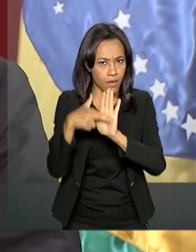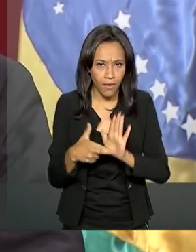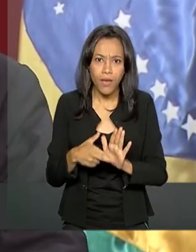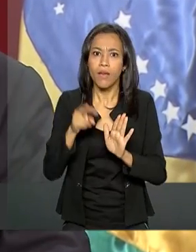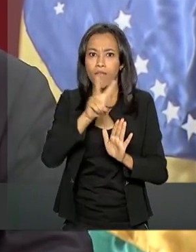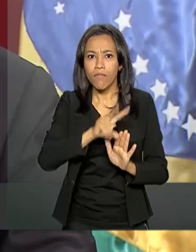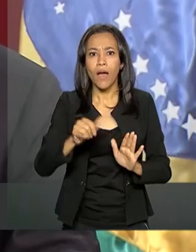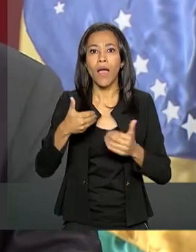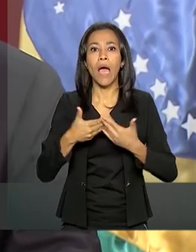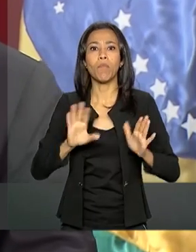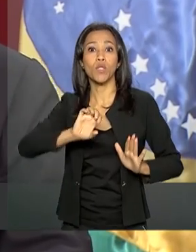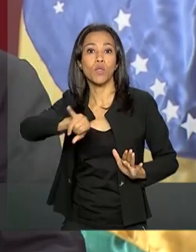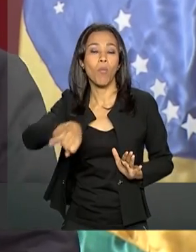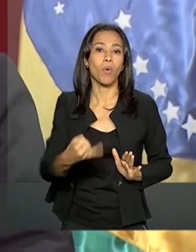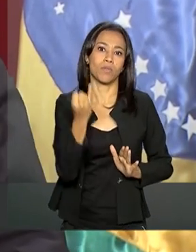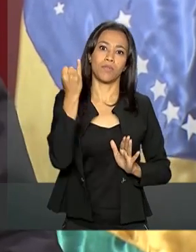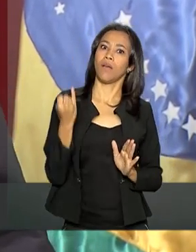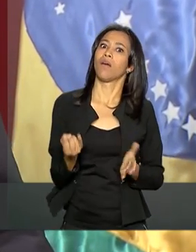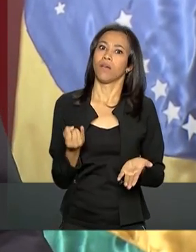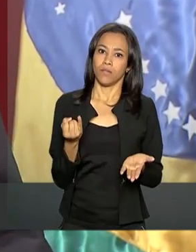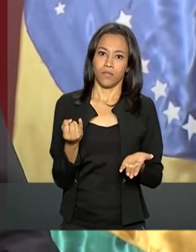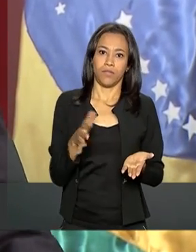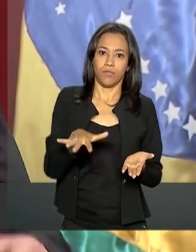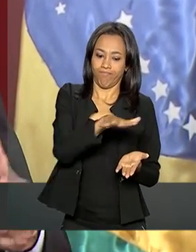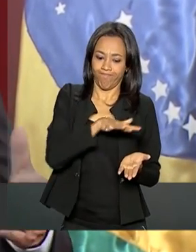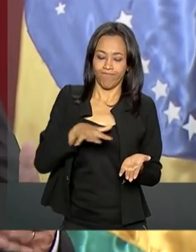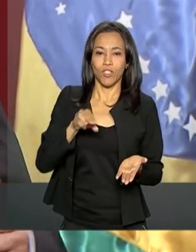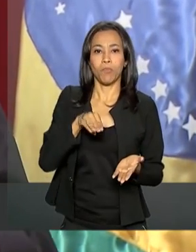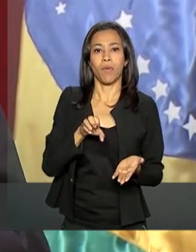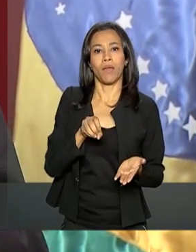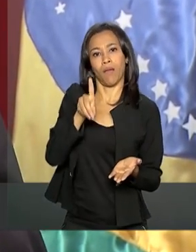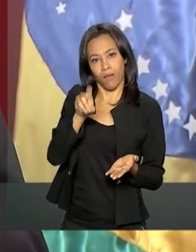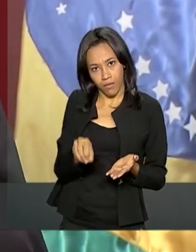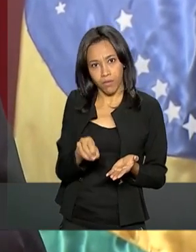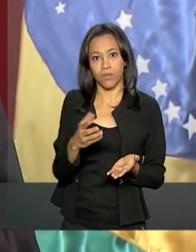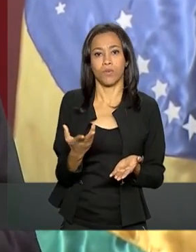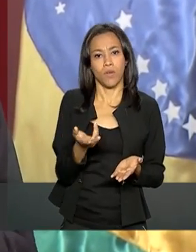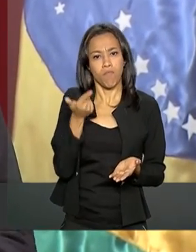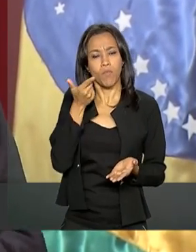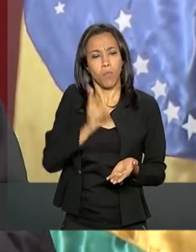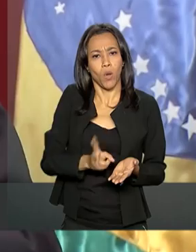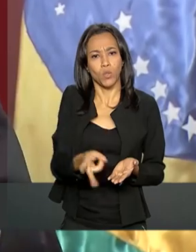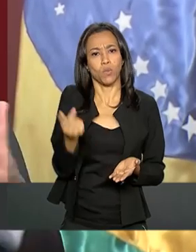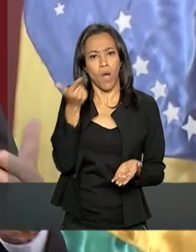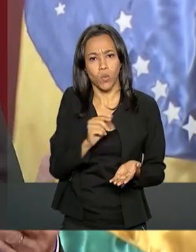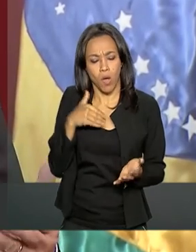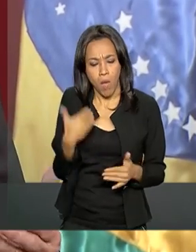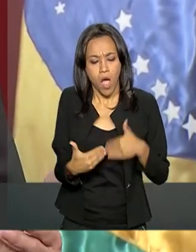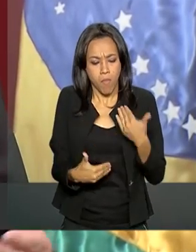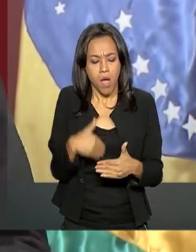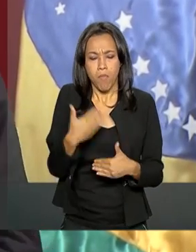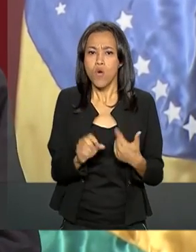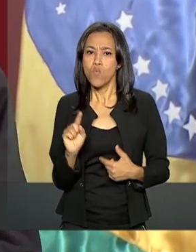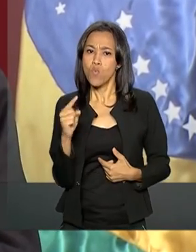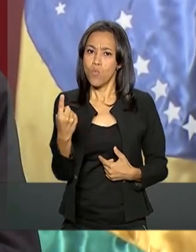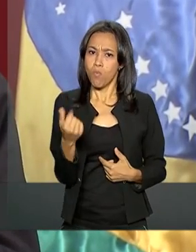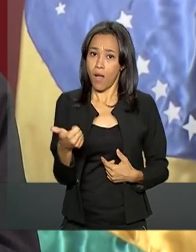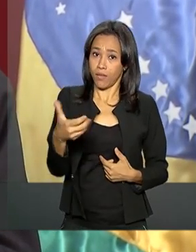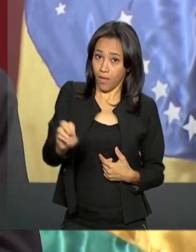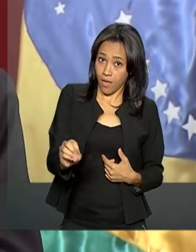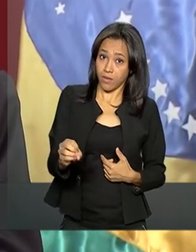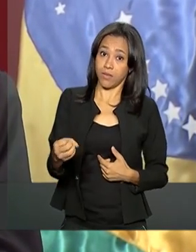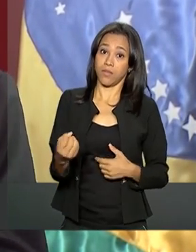de oportunidades e que também vão permitir continuar avançando. De fato, uma de cada 10 empresas que exportam